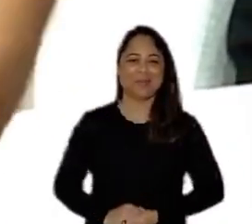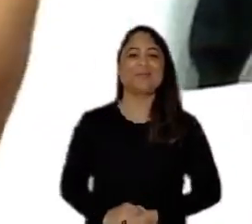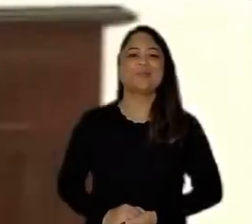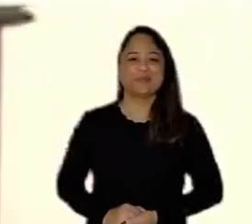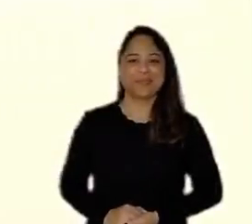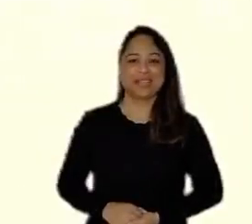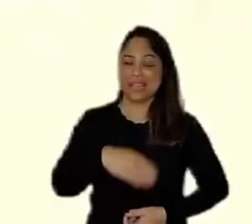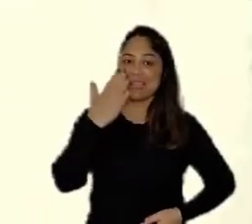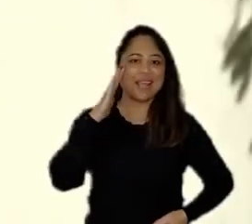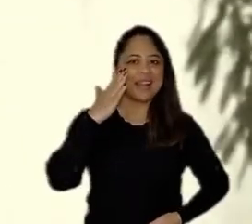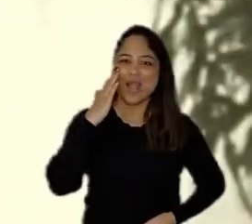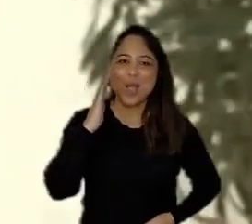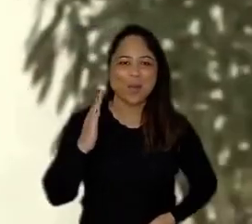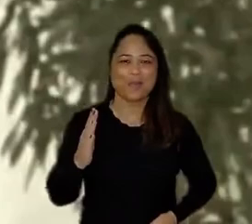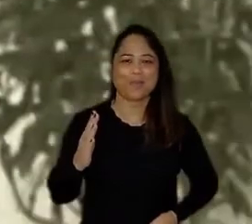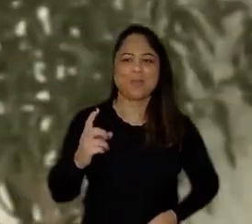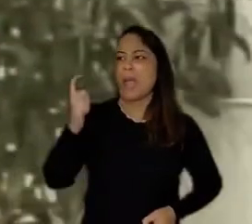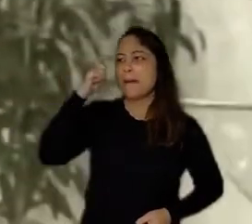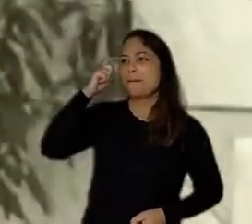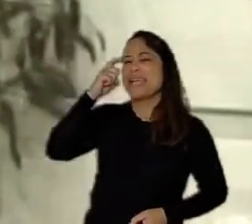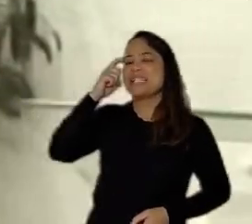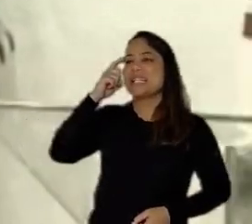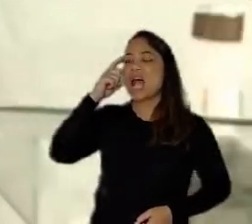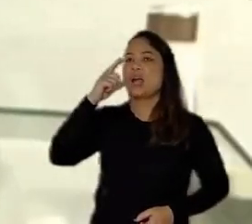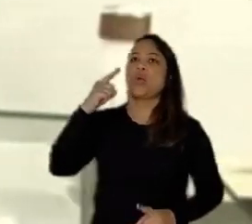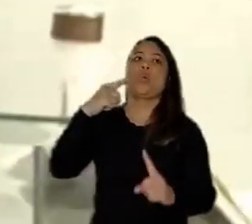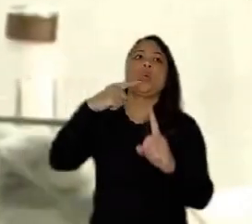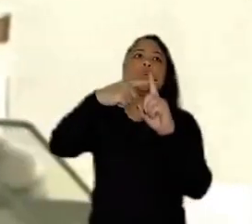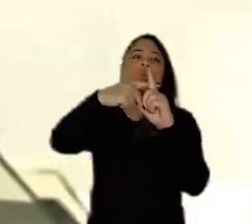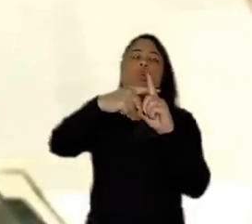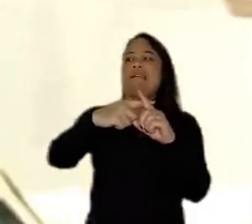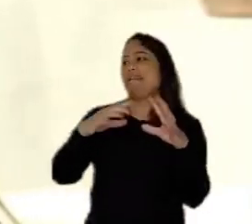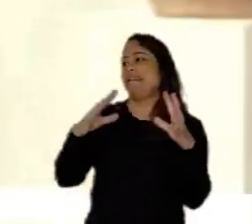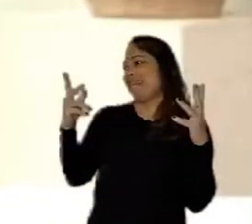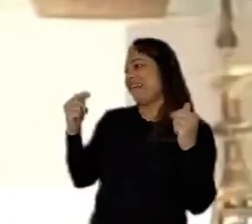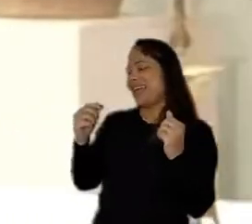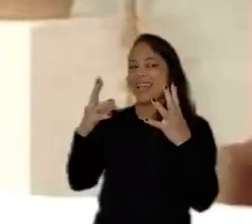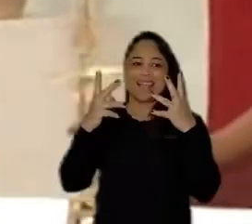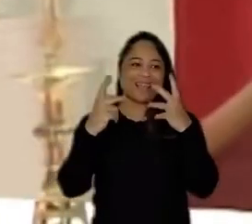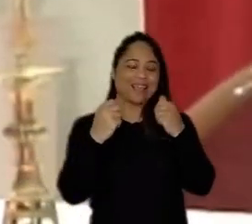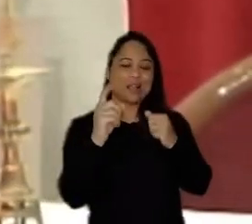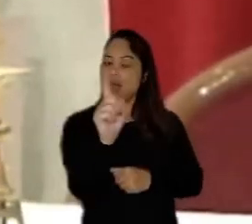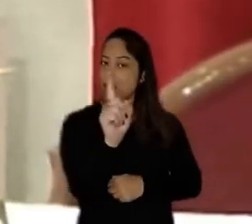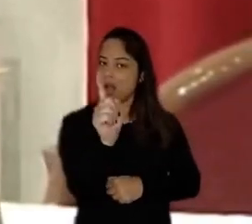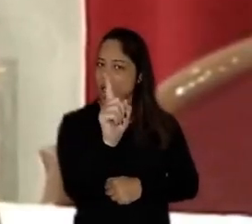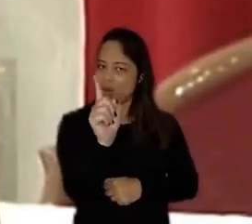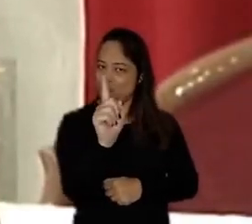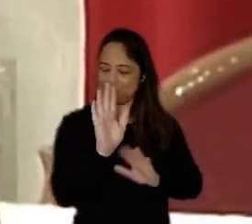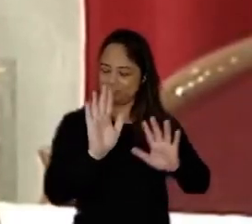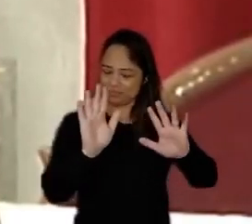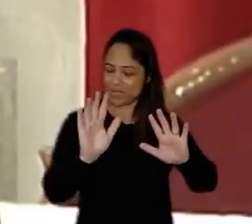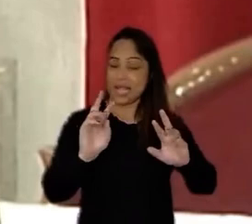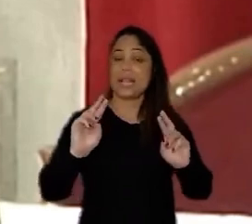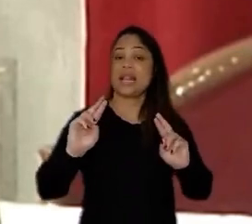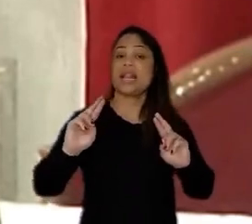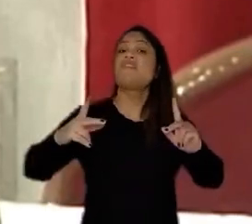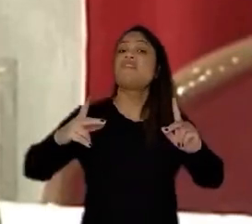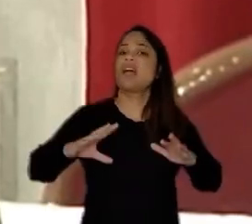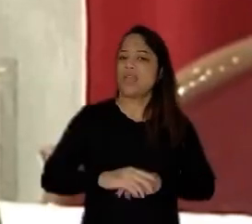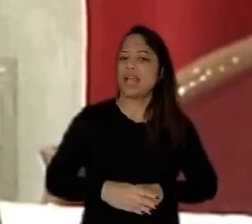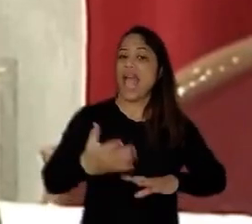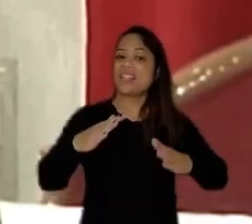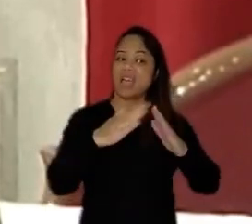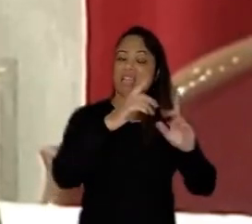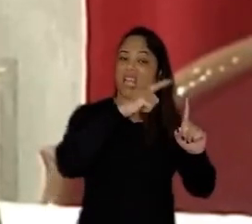Não estou falando de pensar positivo. Essa filosofia do positivismo está entrando dentro